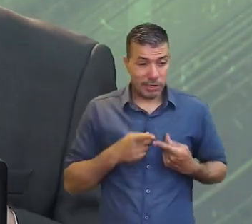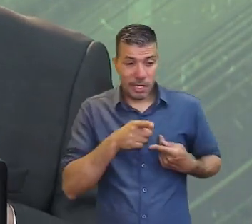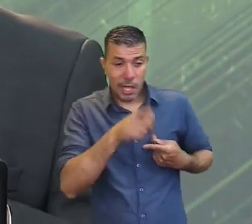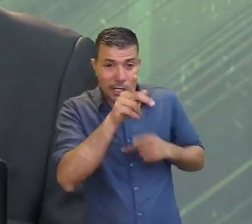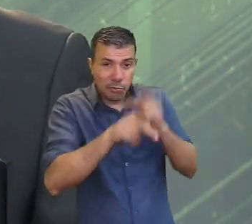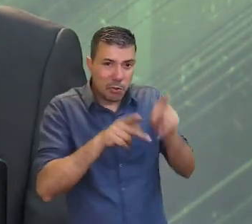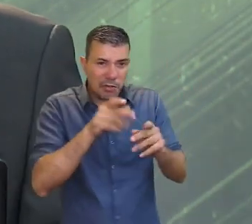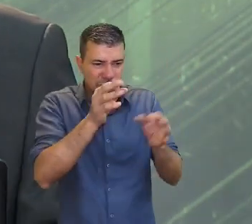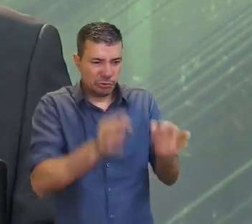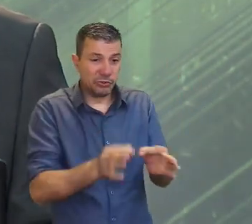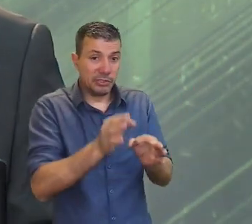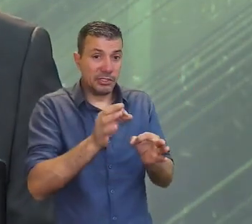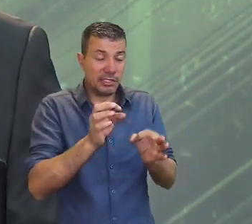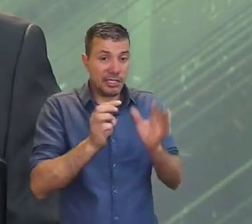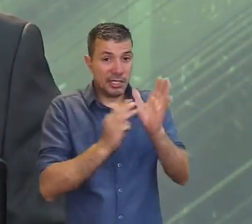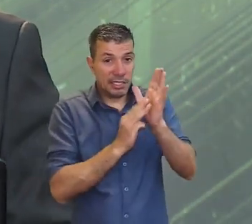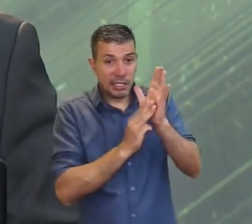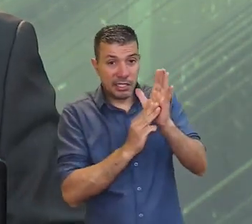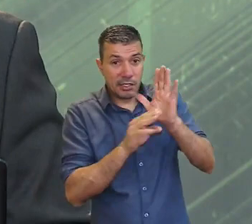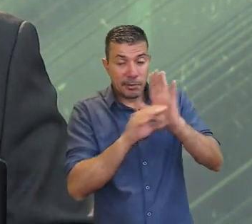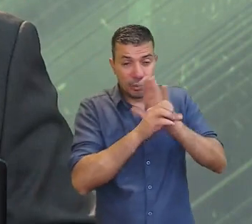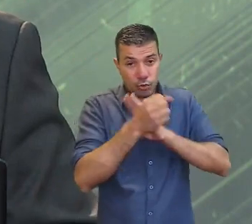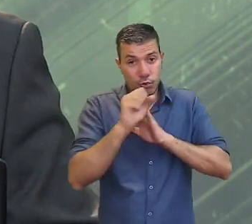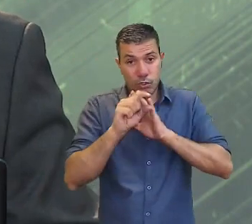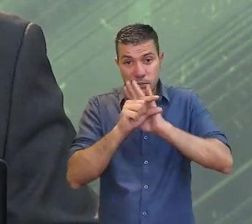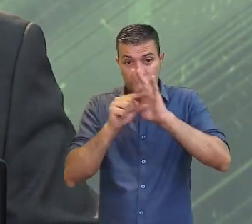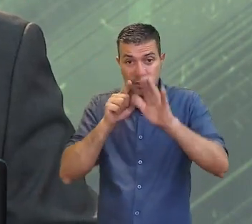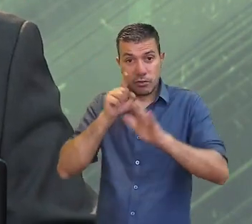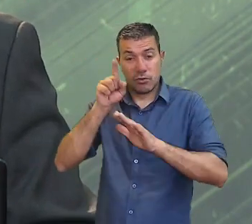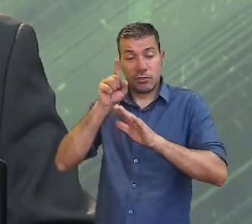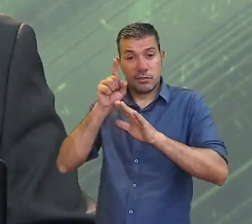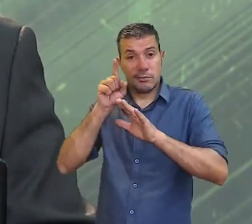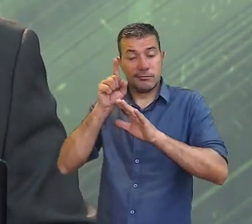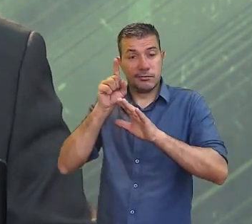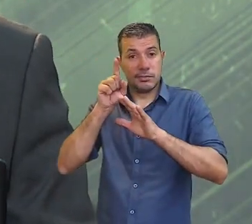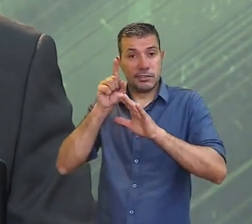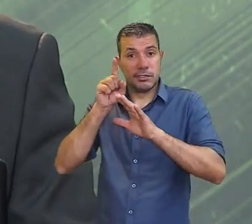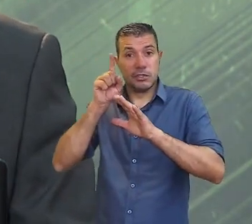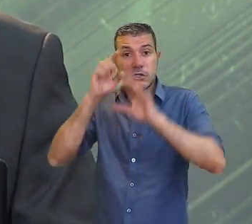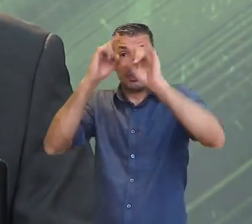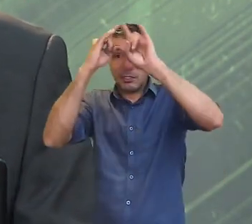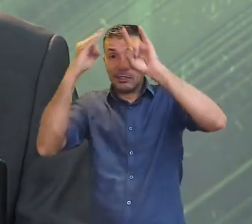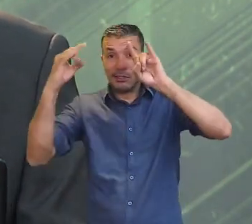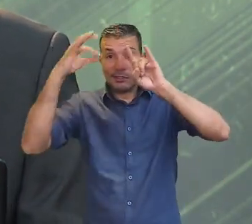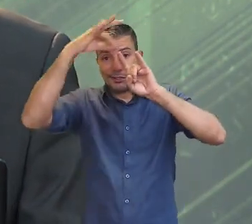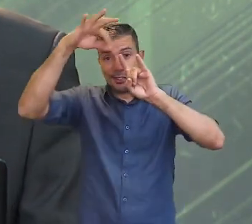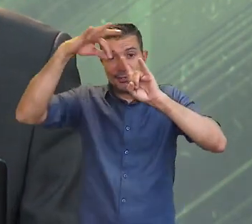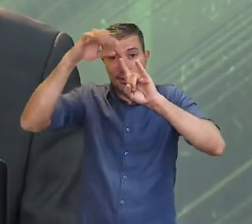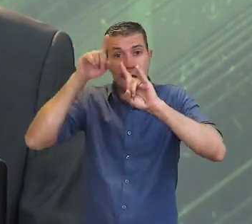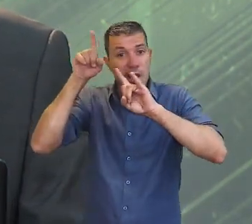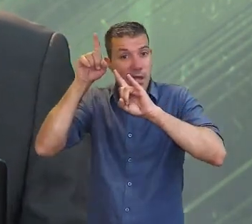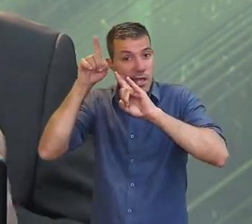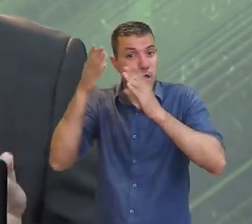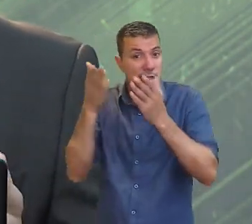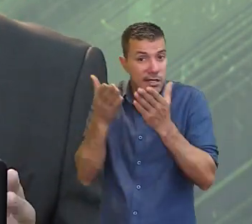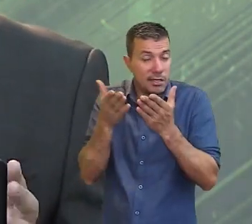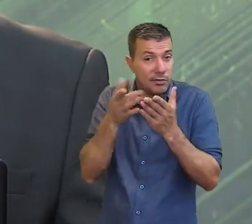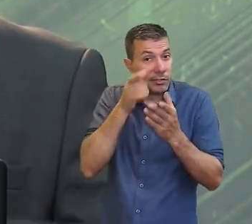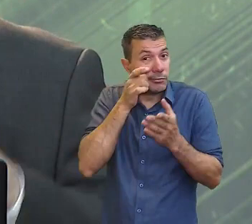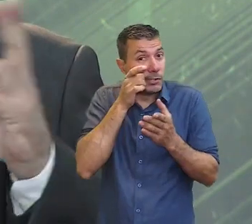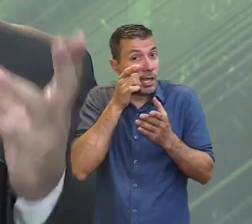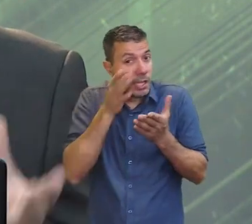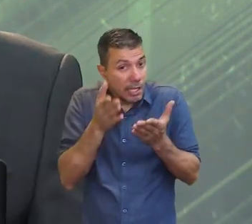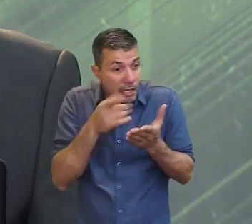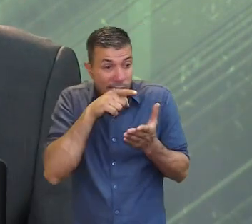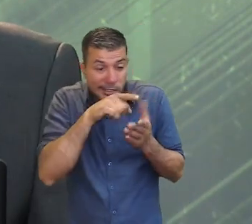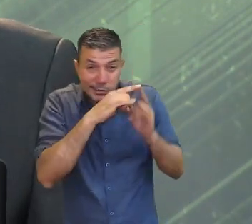perspectiva judicial, Daniel 8 descreve o mesmo evento do ponto de vista do santuário. Então você precisa ficar ligado nisso aí.